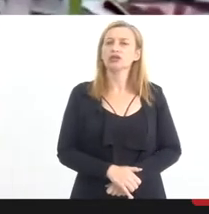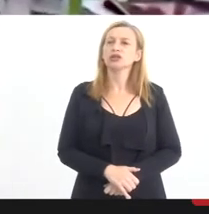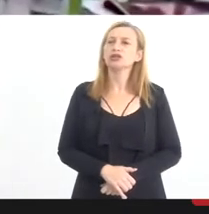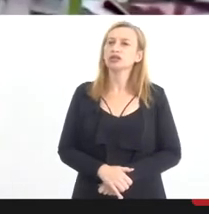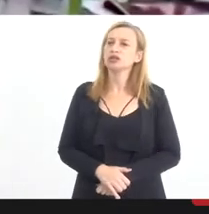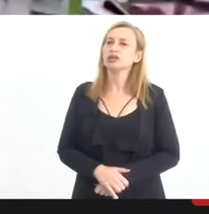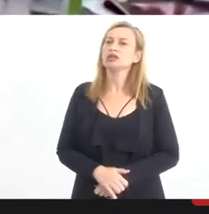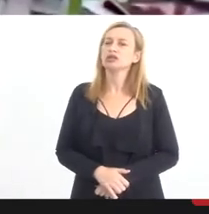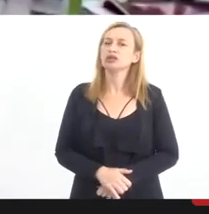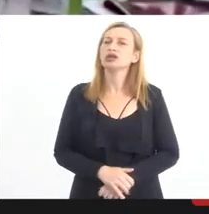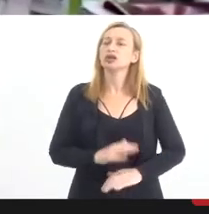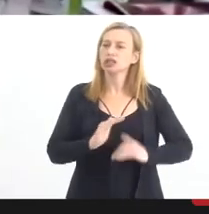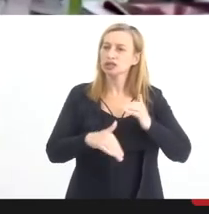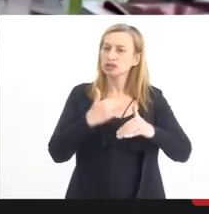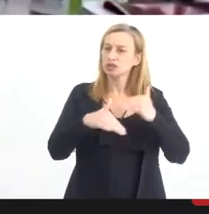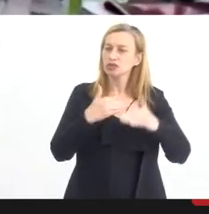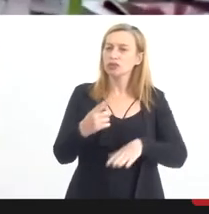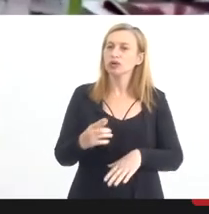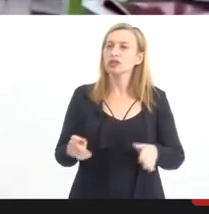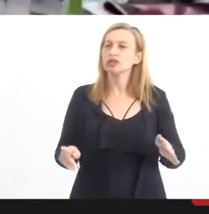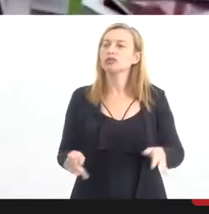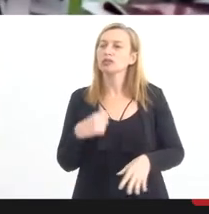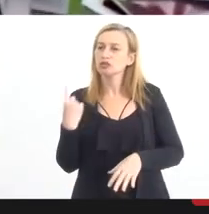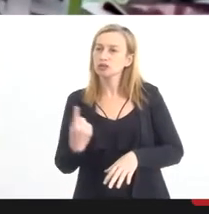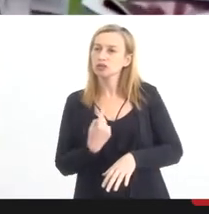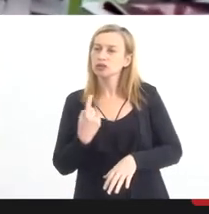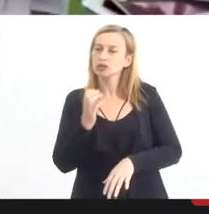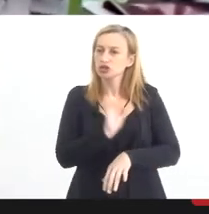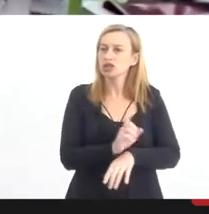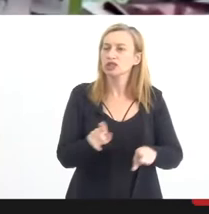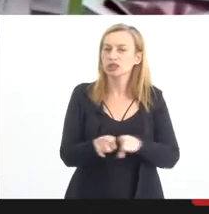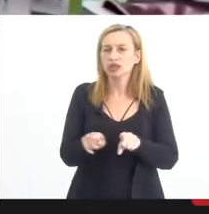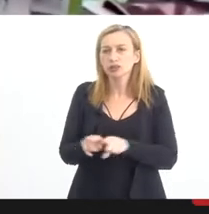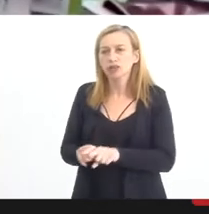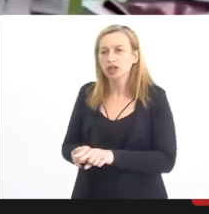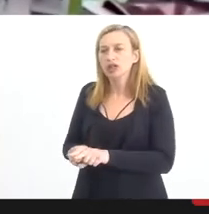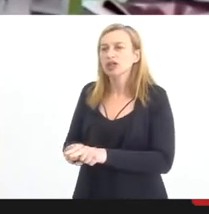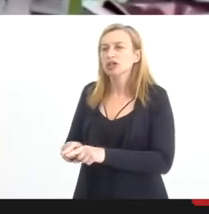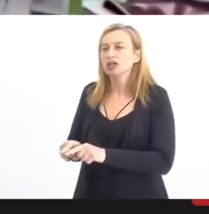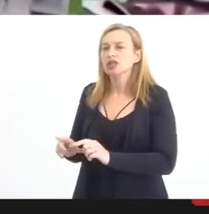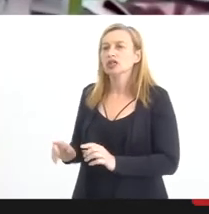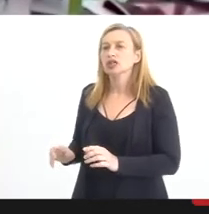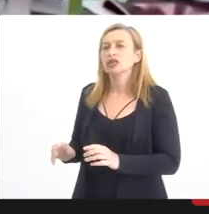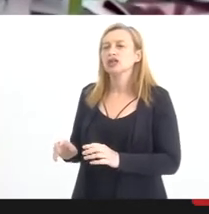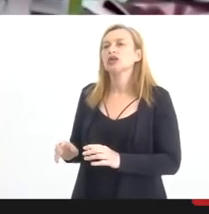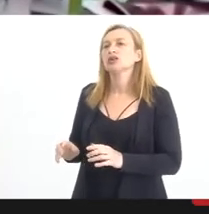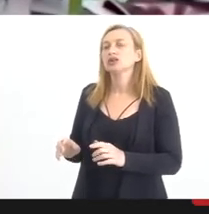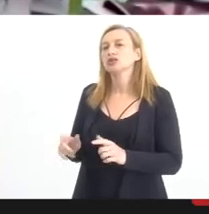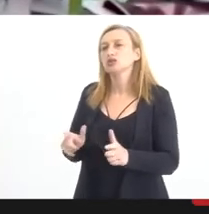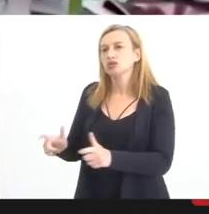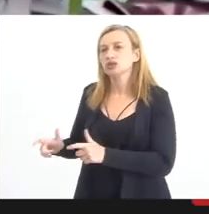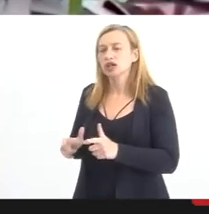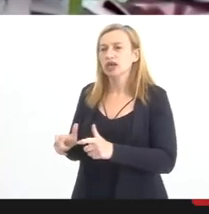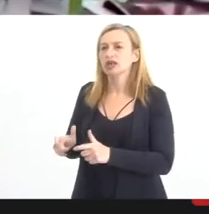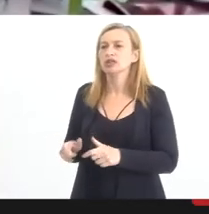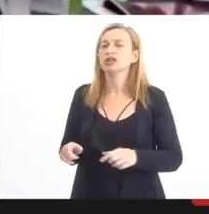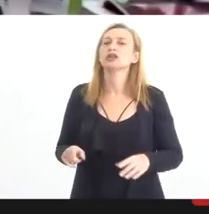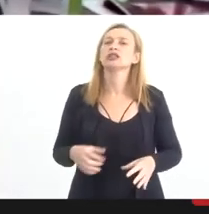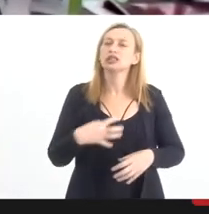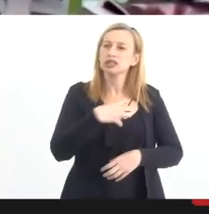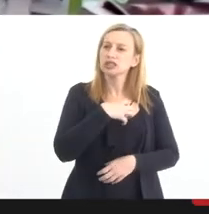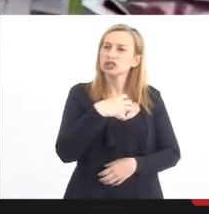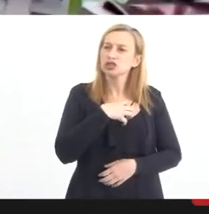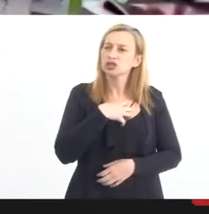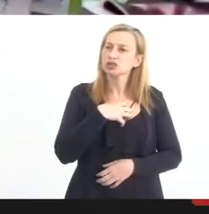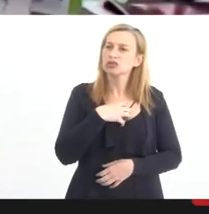promovendo o desenvolvimento do nosso Estado e das comunidades. E, nesse sentido, também, para os